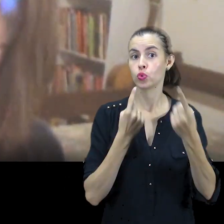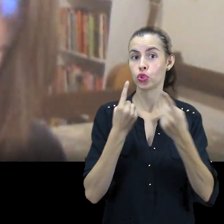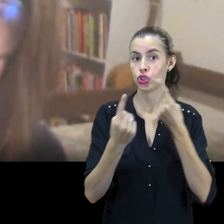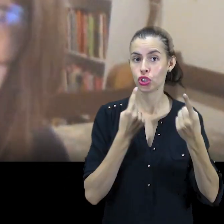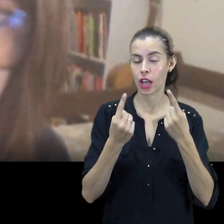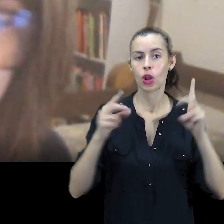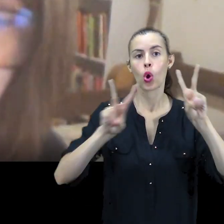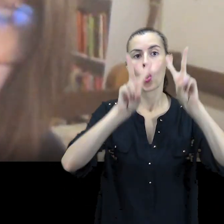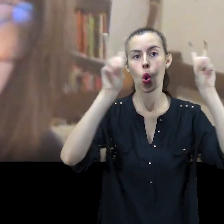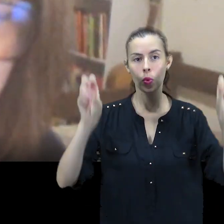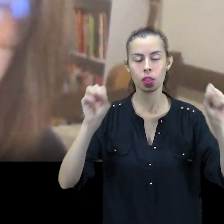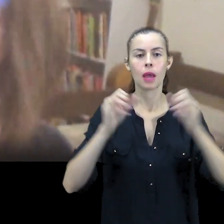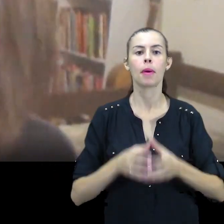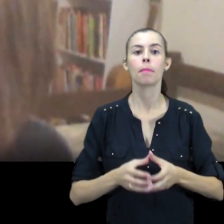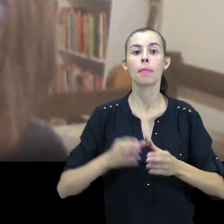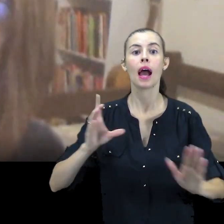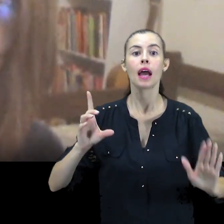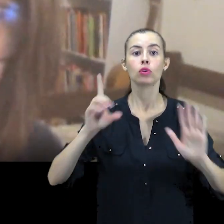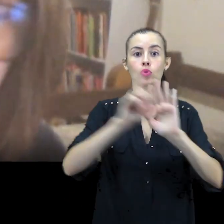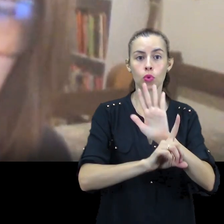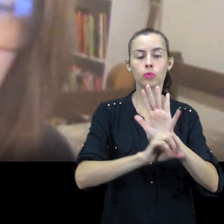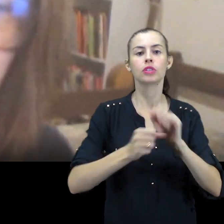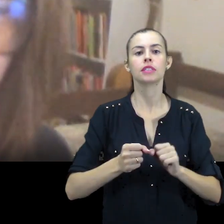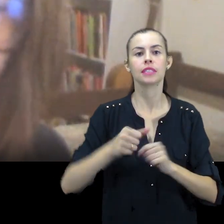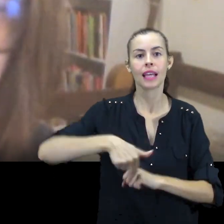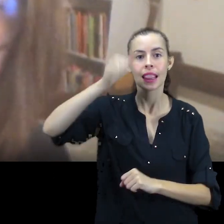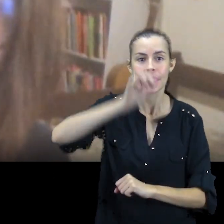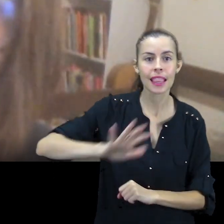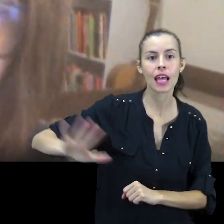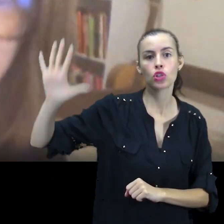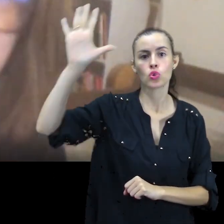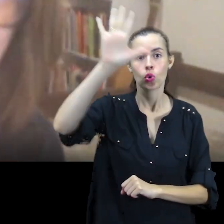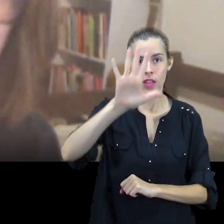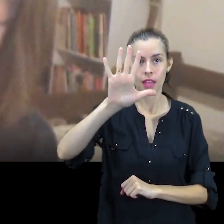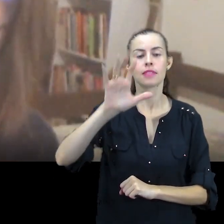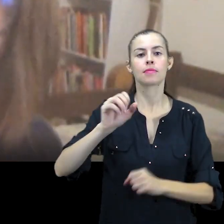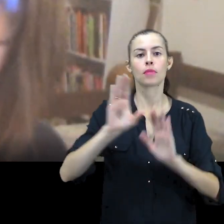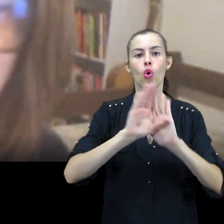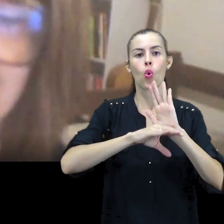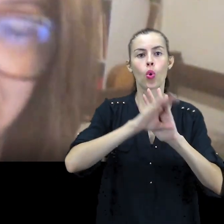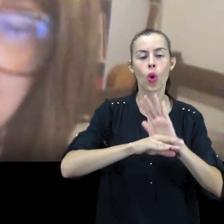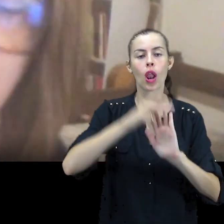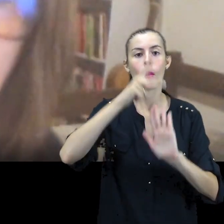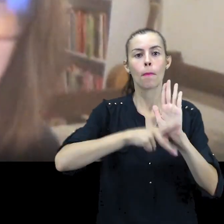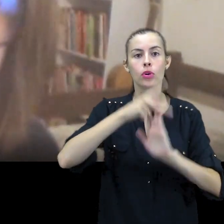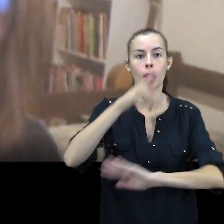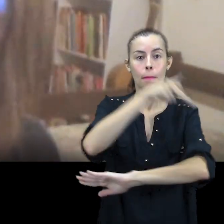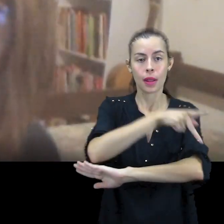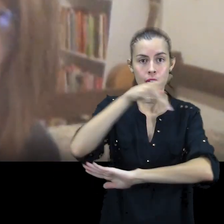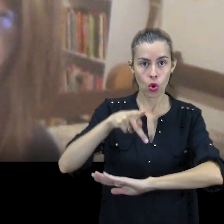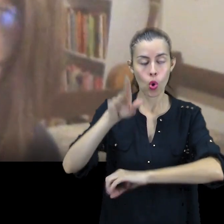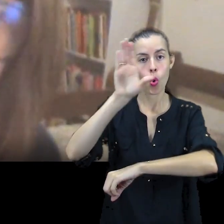enfrentamento dessas questões e de superação, obviamente. Nós intitulamos esse diálogo como Diretrizes